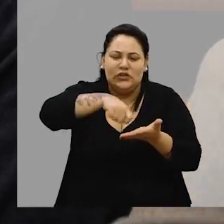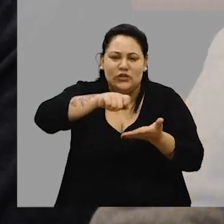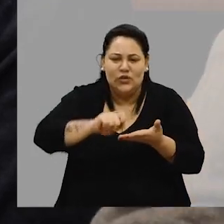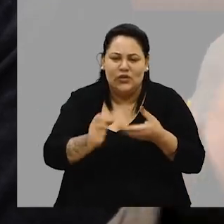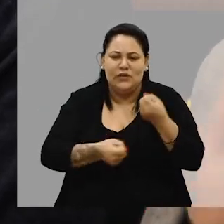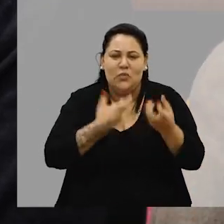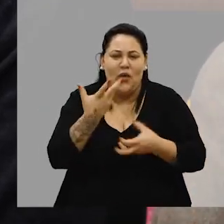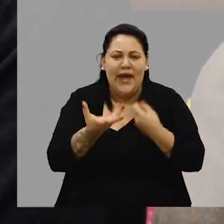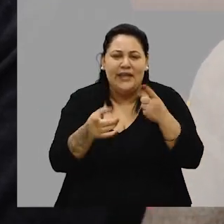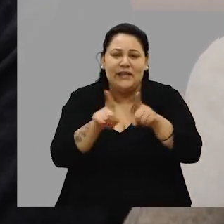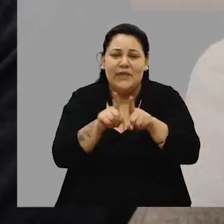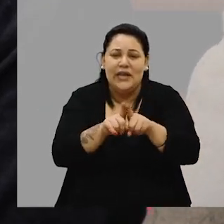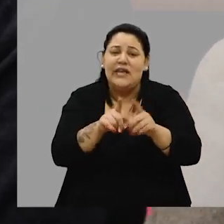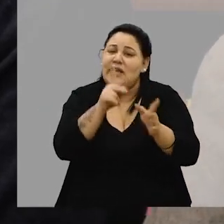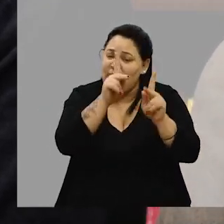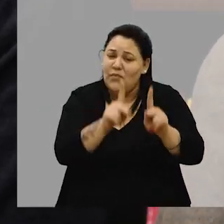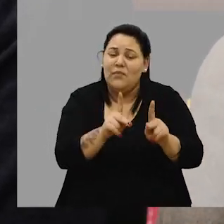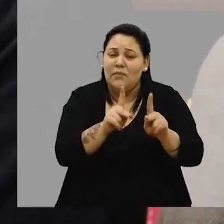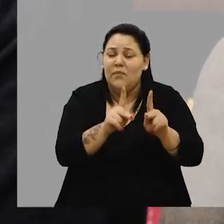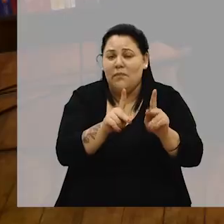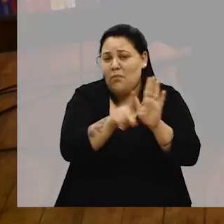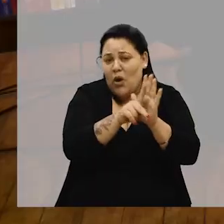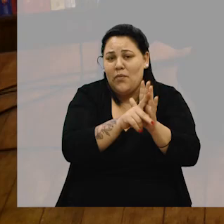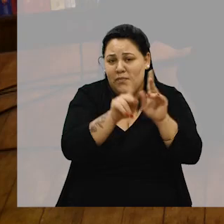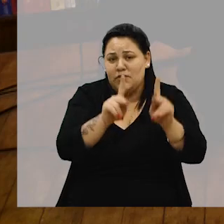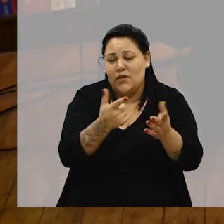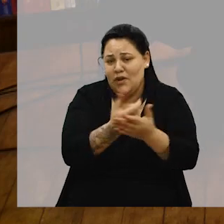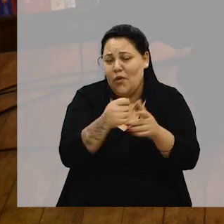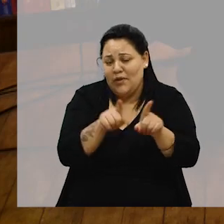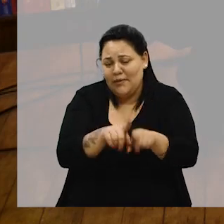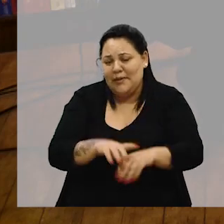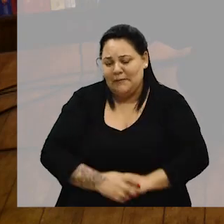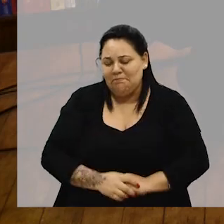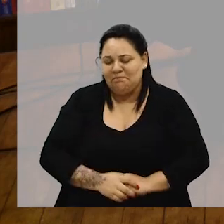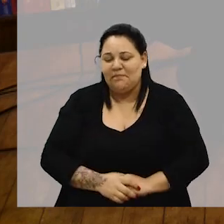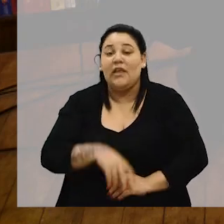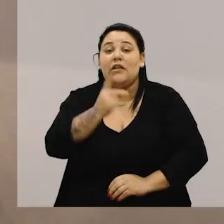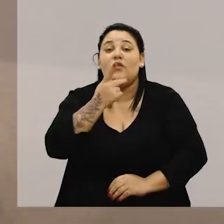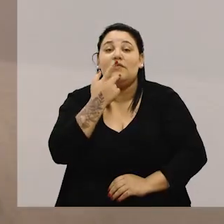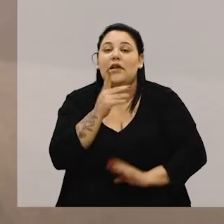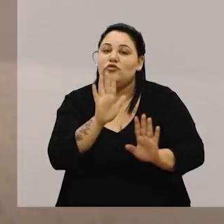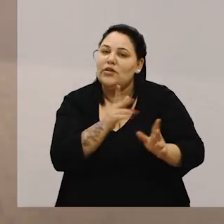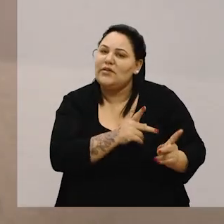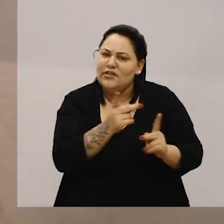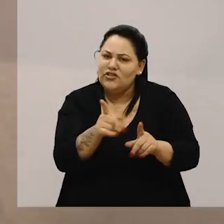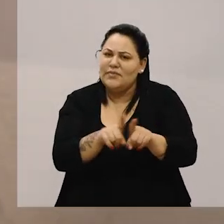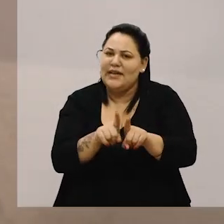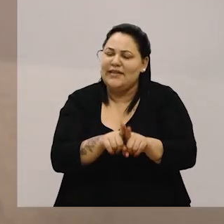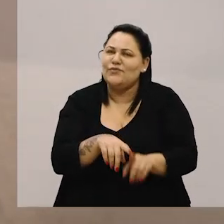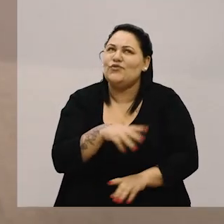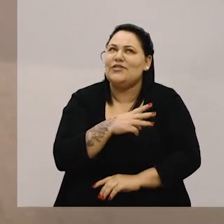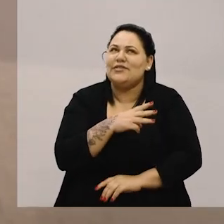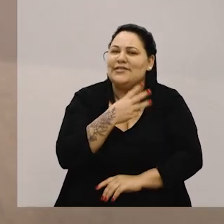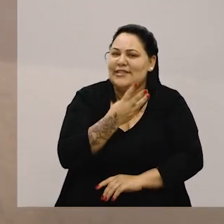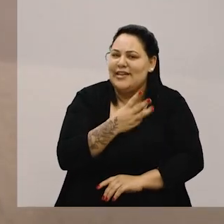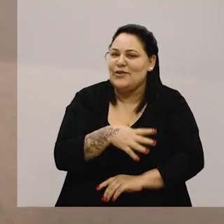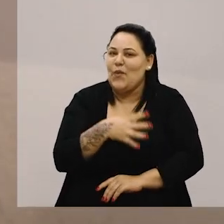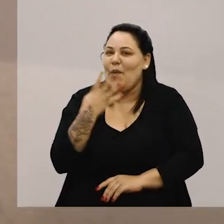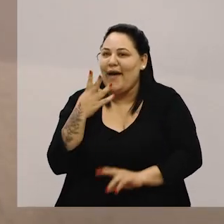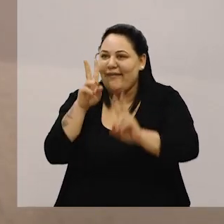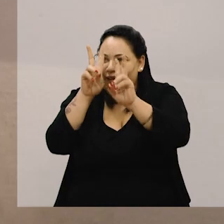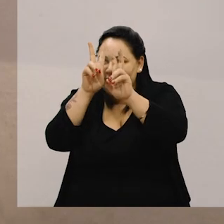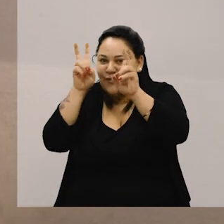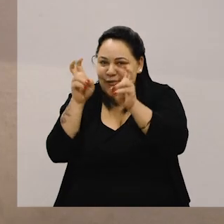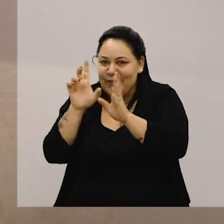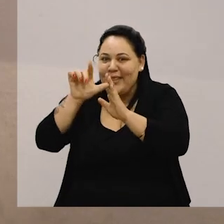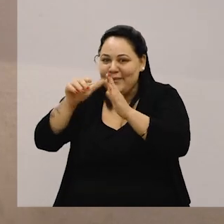os poetas e também os próprios leitores poderem ali se ver. Bem, nessa sua manifestação, secretária, a senhora já deixa pelo menos aí